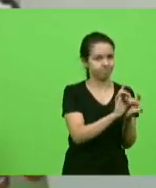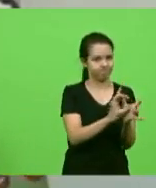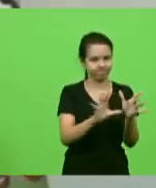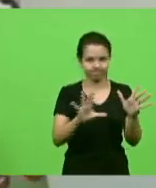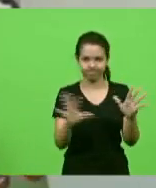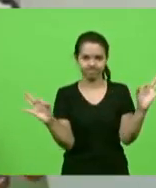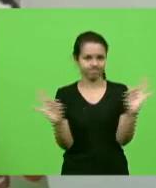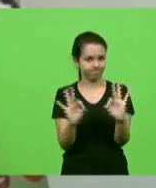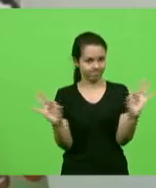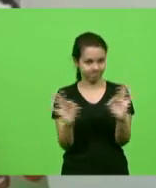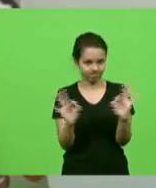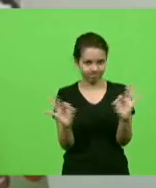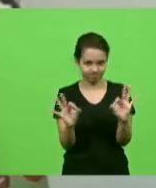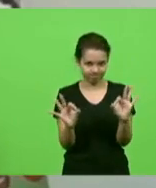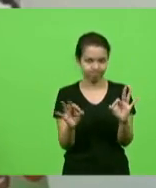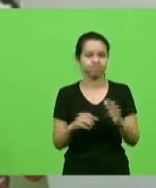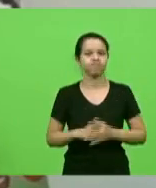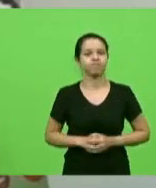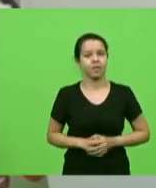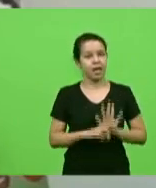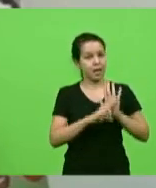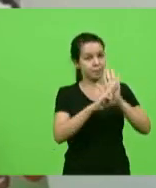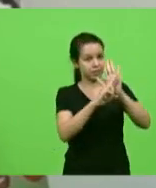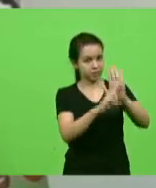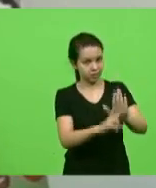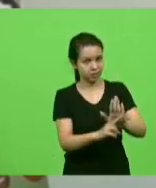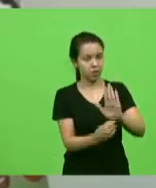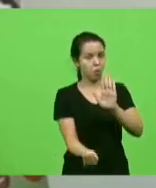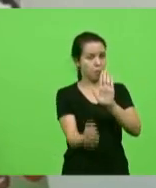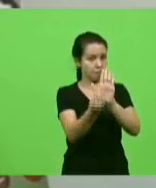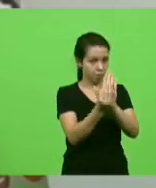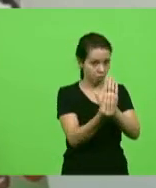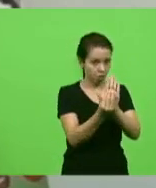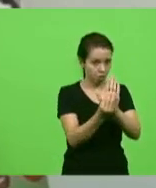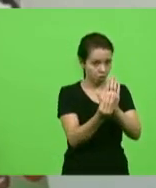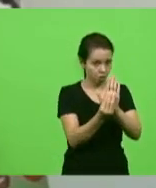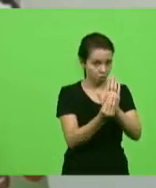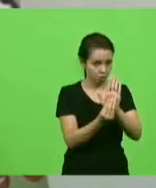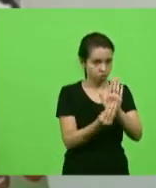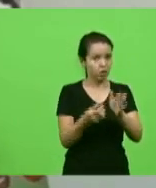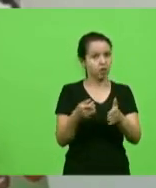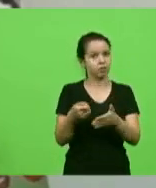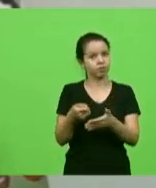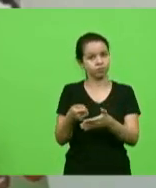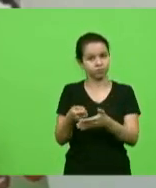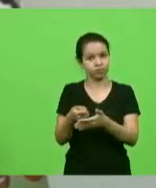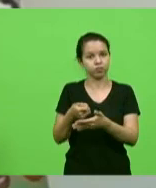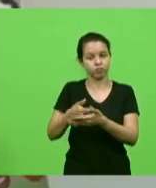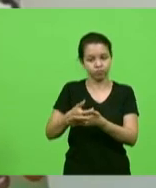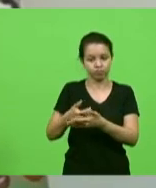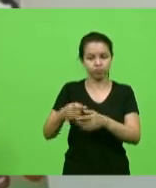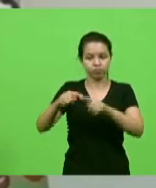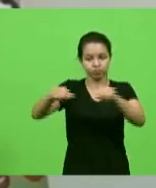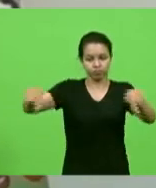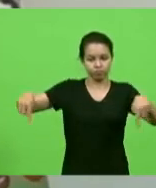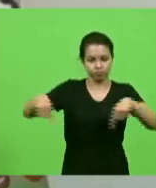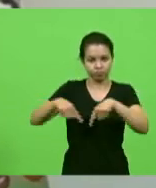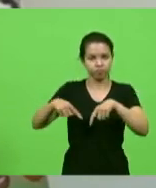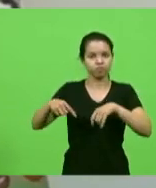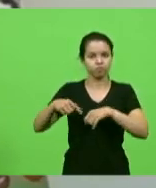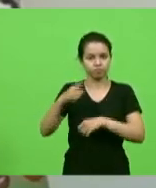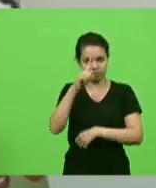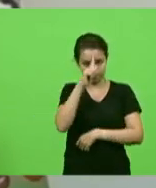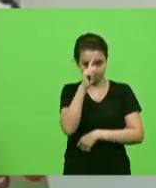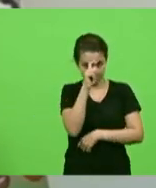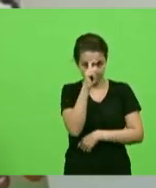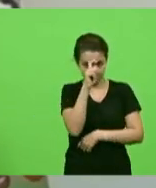legais relativas as mesmas a representação na a contratação do hospital de campanha de campanha e de